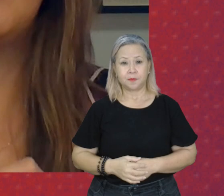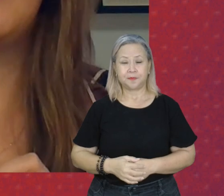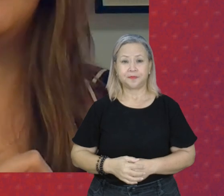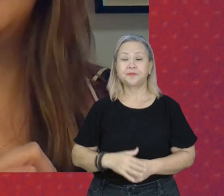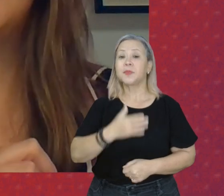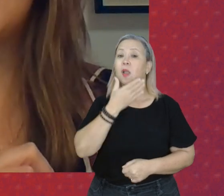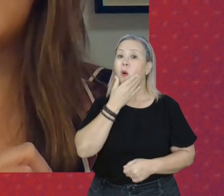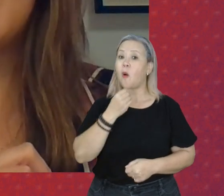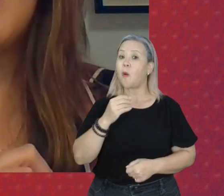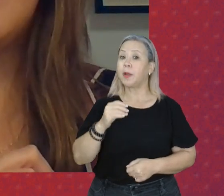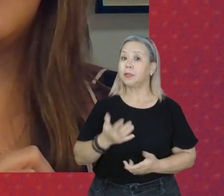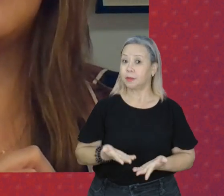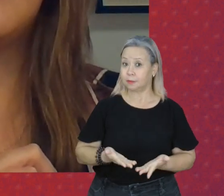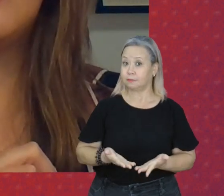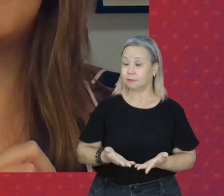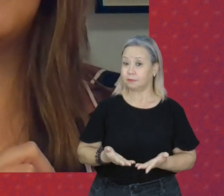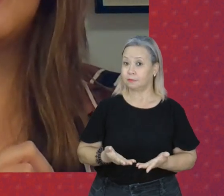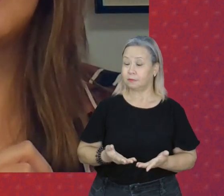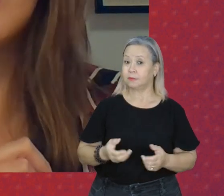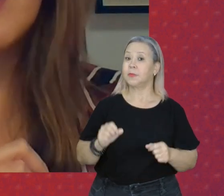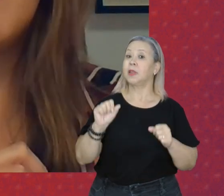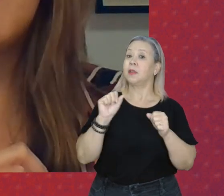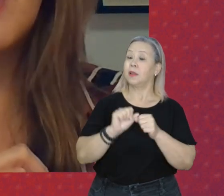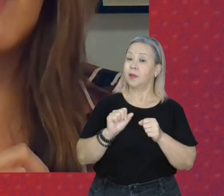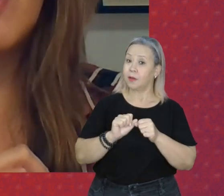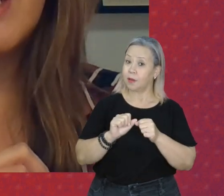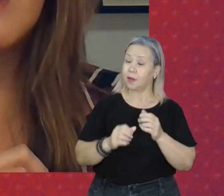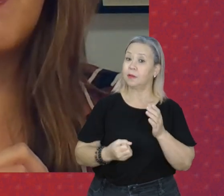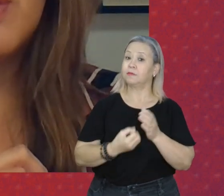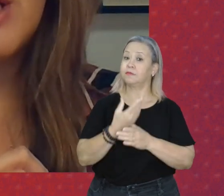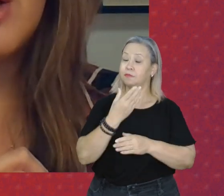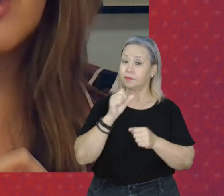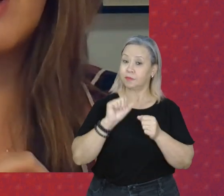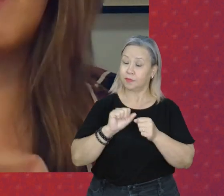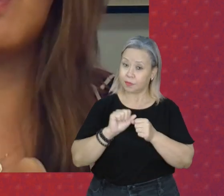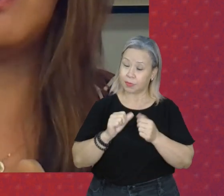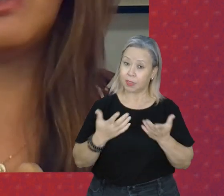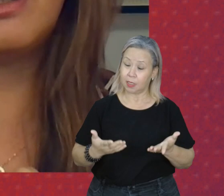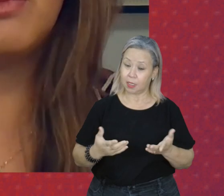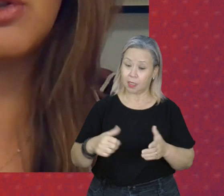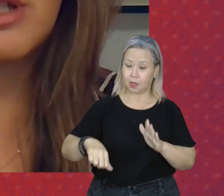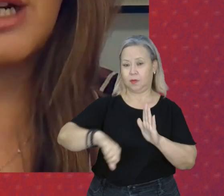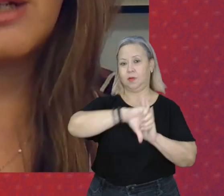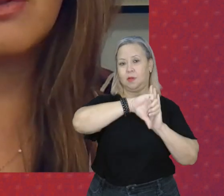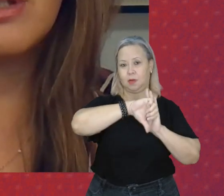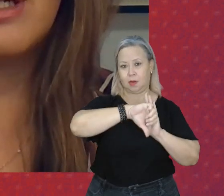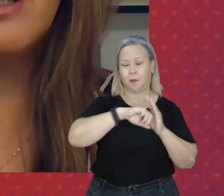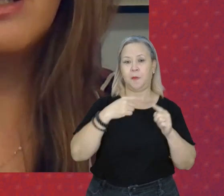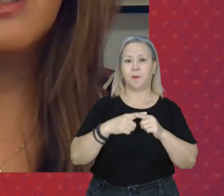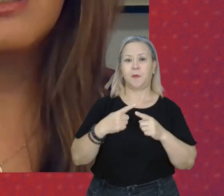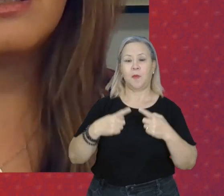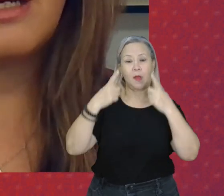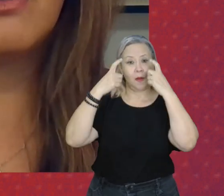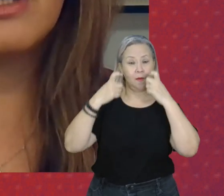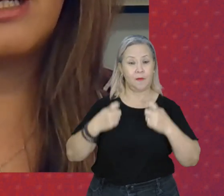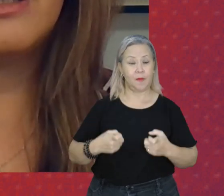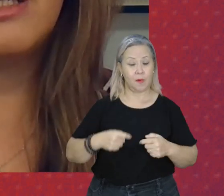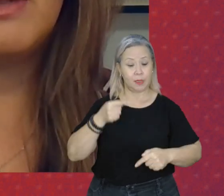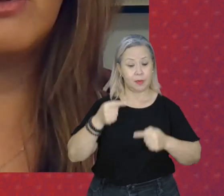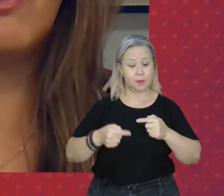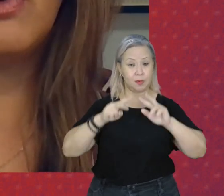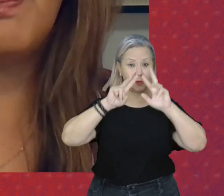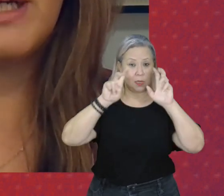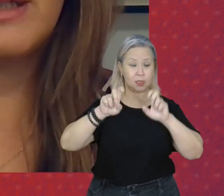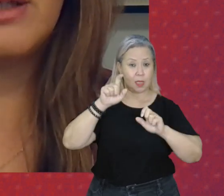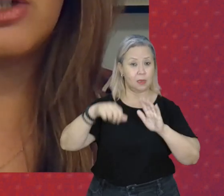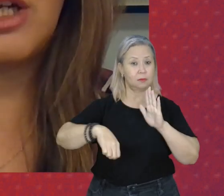homens, né, que cometem esse tipo de crime, porque violência política, em muitos casos, né, é considerada